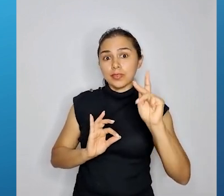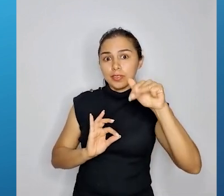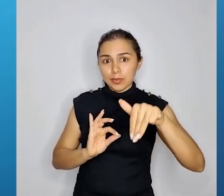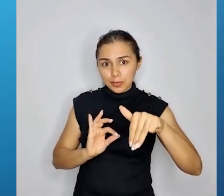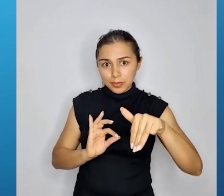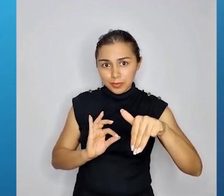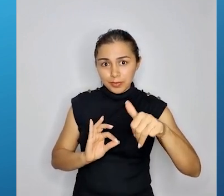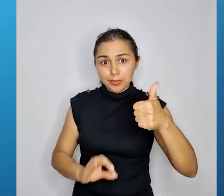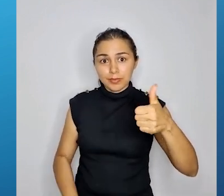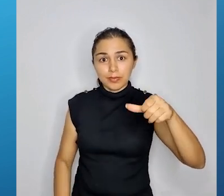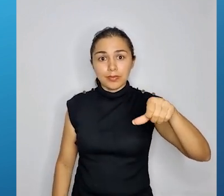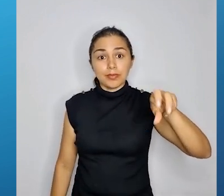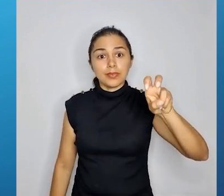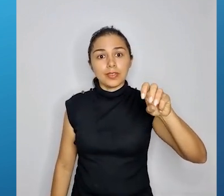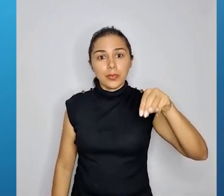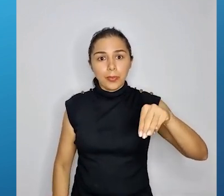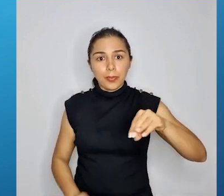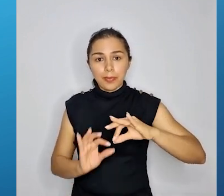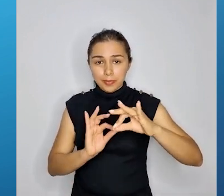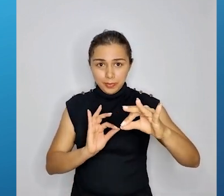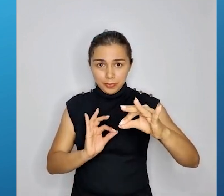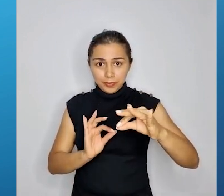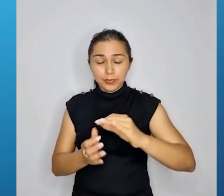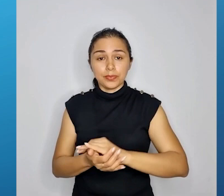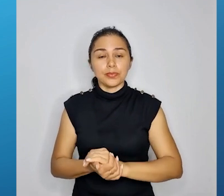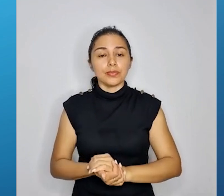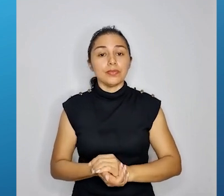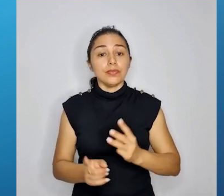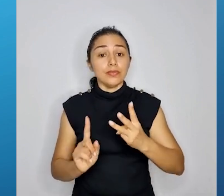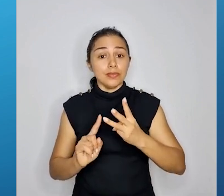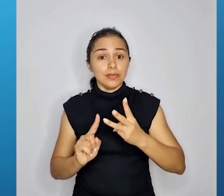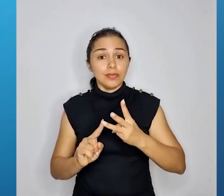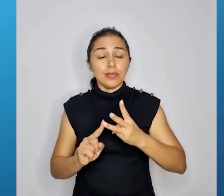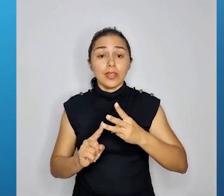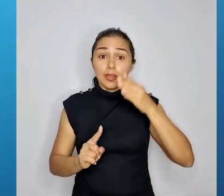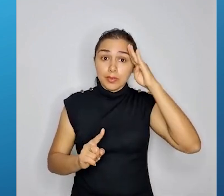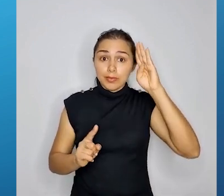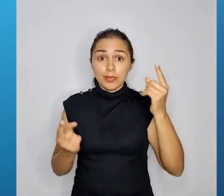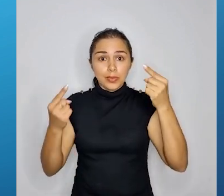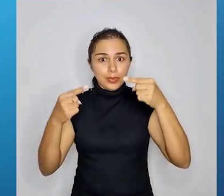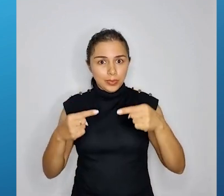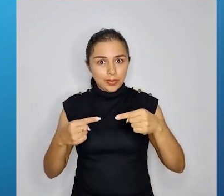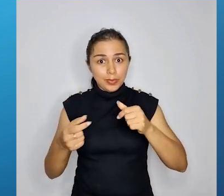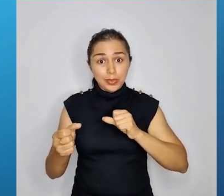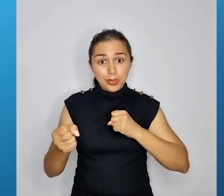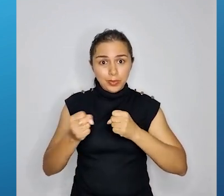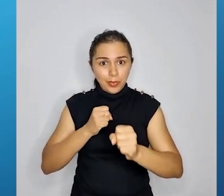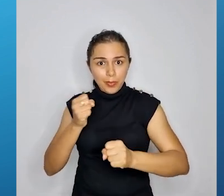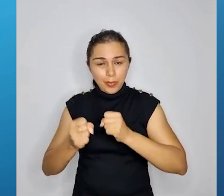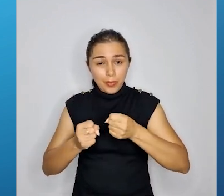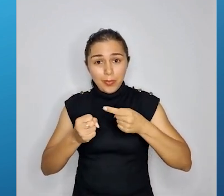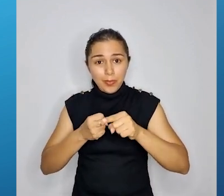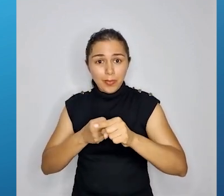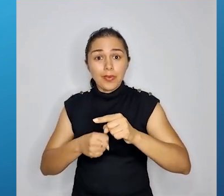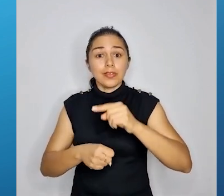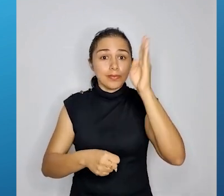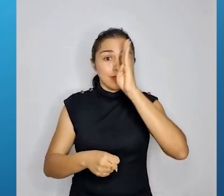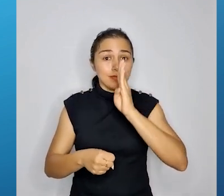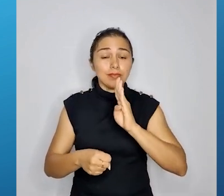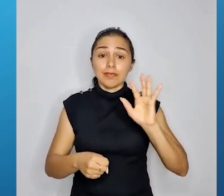195 metros, né? Que as principais provas no Brasil acontecem no Rio de São Paulo. O segundo ponto importante,